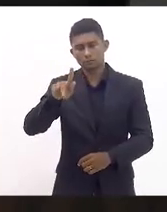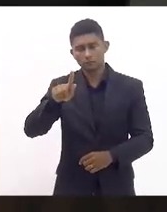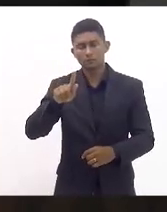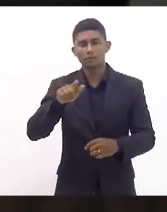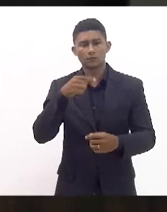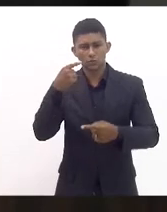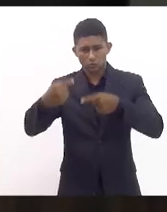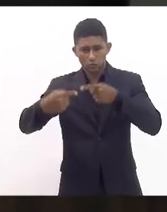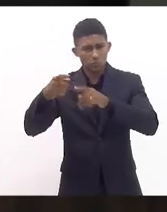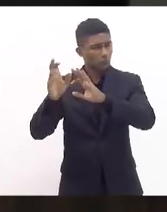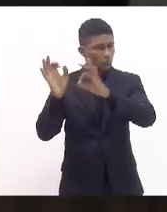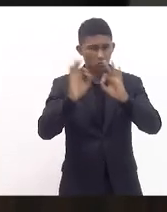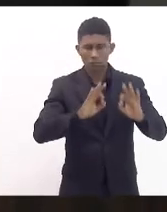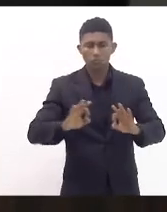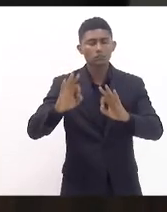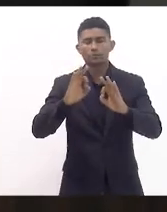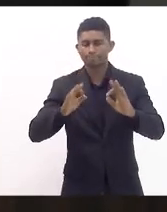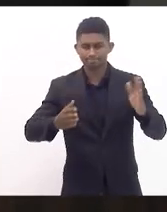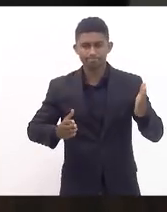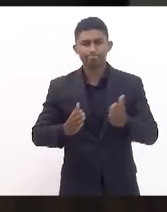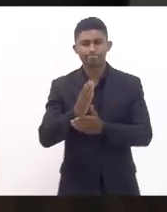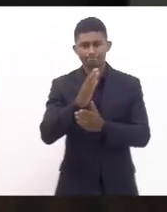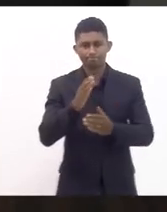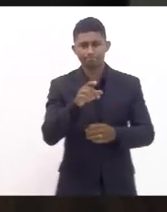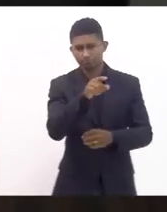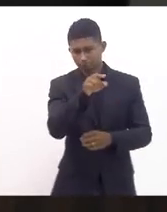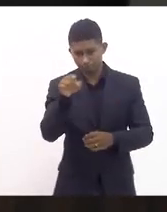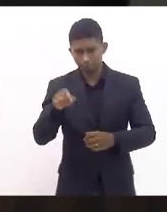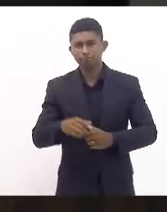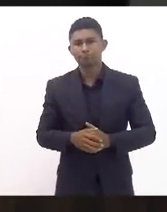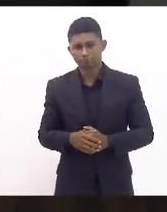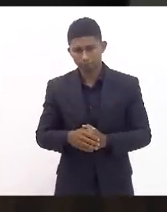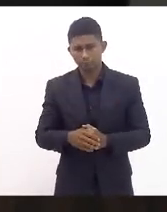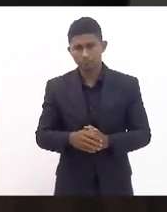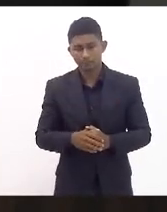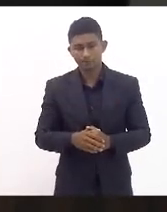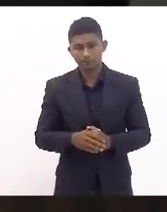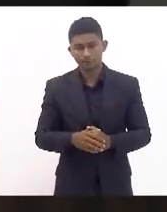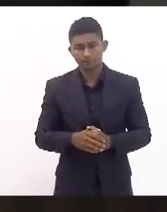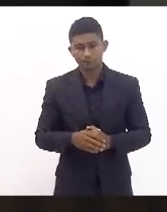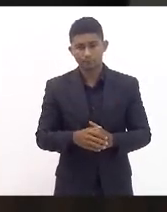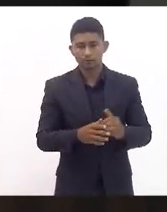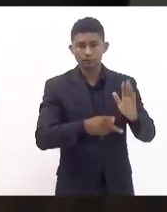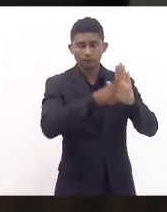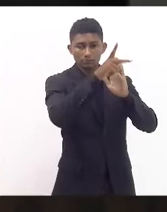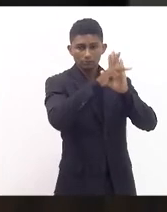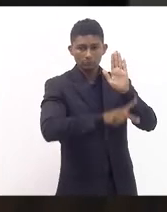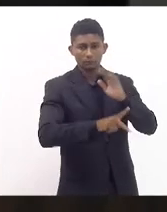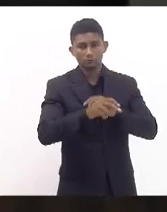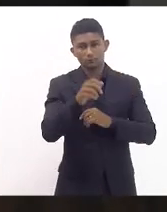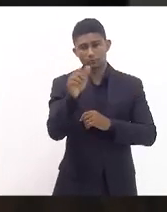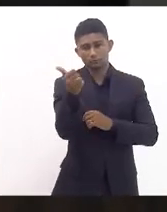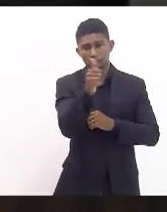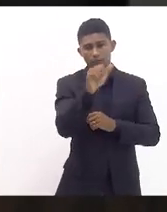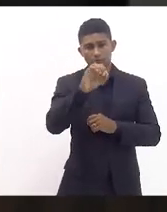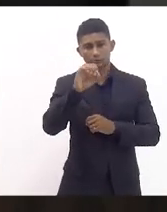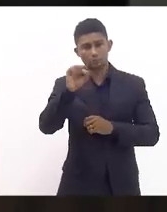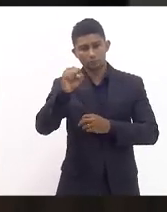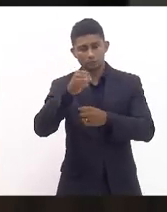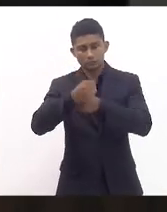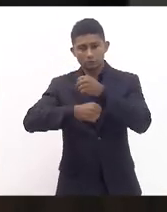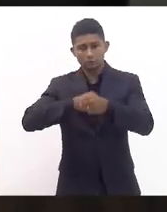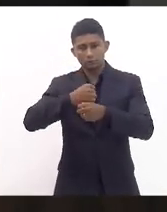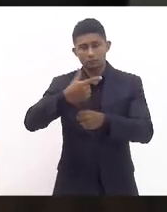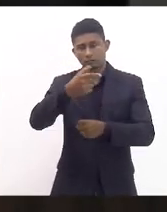discutir, encerrada a discussão. Em votação, os senhores que aprovam, permaneçam como estão, aprovado, vai à promulgação. Projeto de resolução 1108 de 22, de autoria da